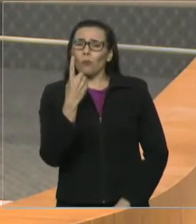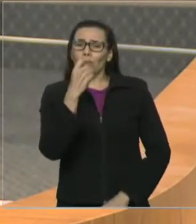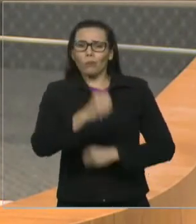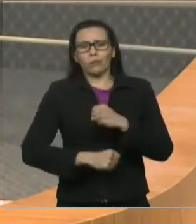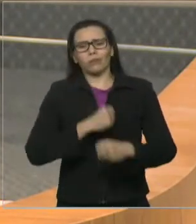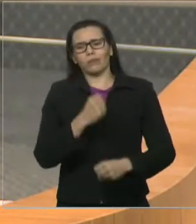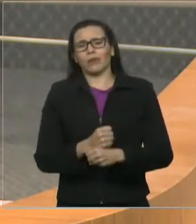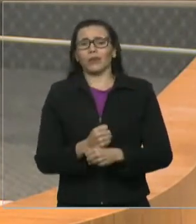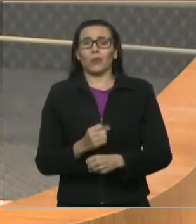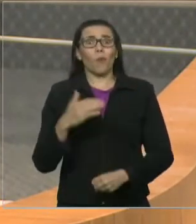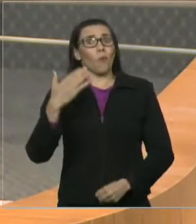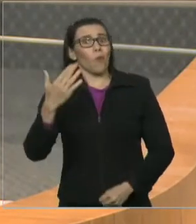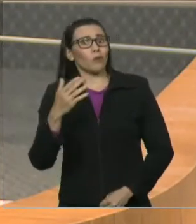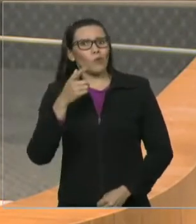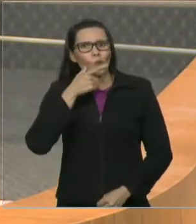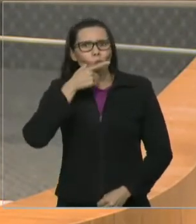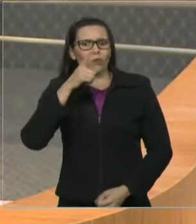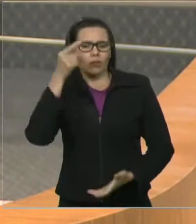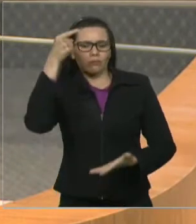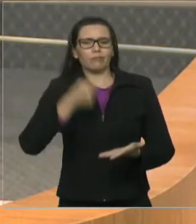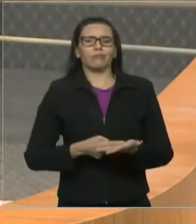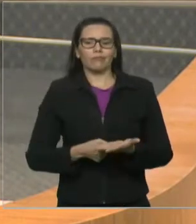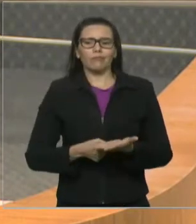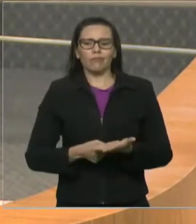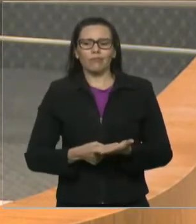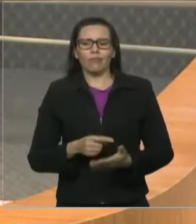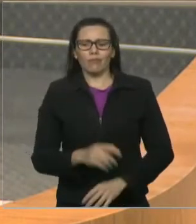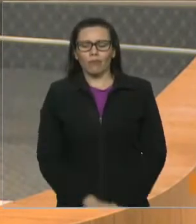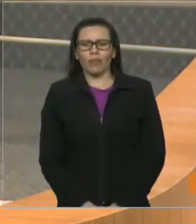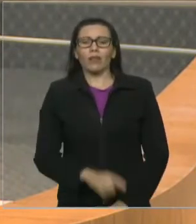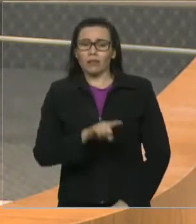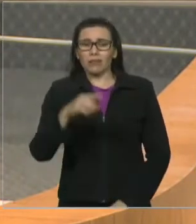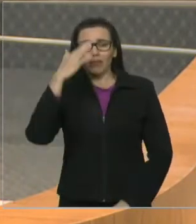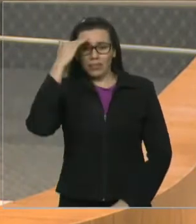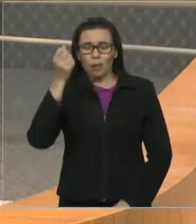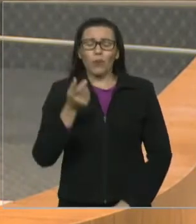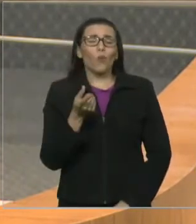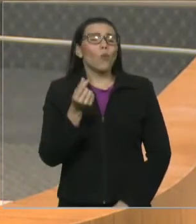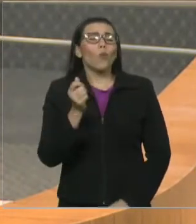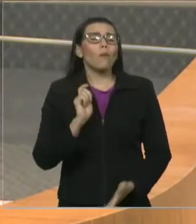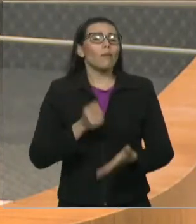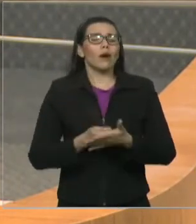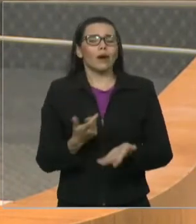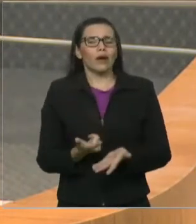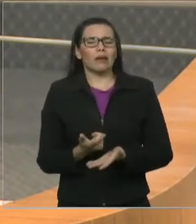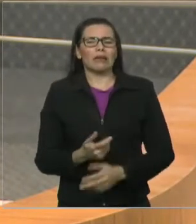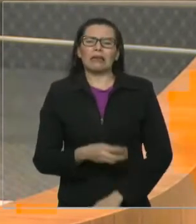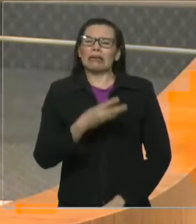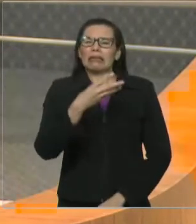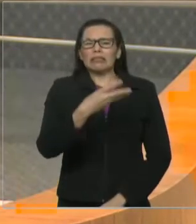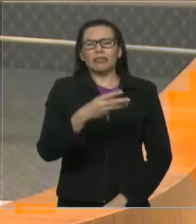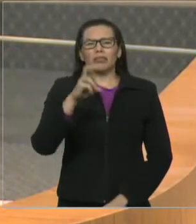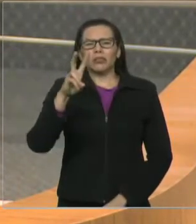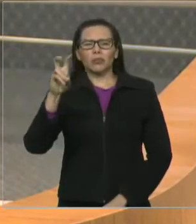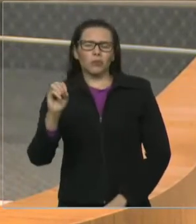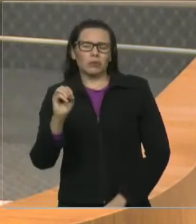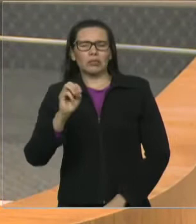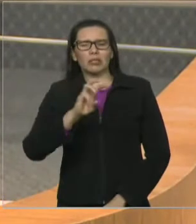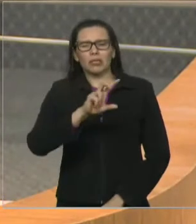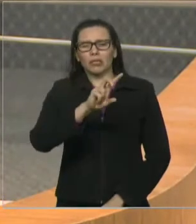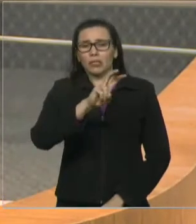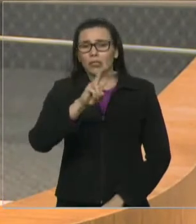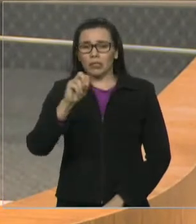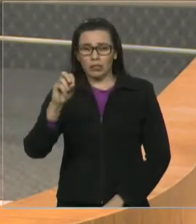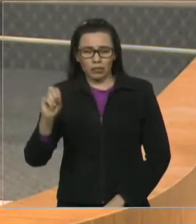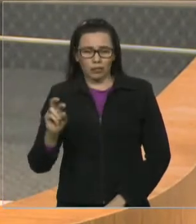exame como uma colonoscopia, que é um exame que custa aí, o custo total dele uns 350, 500 reais para a rede pública, que é um exame